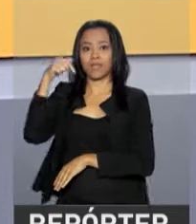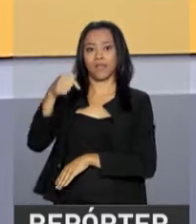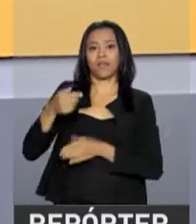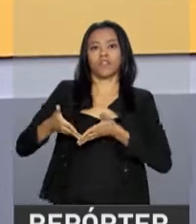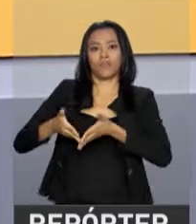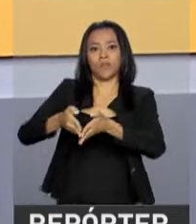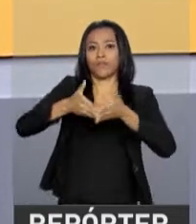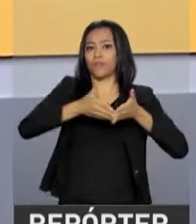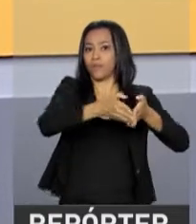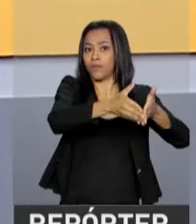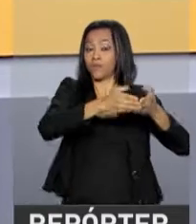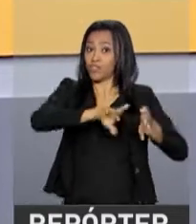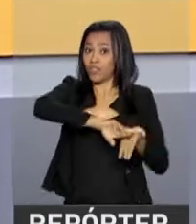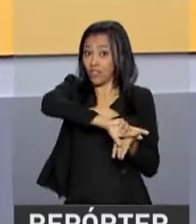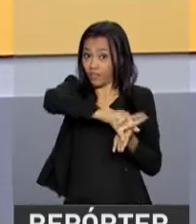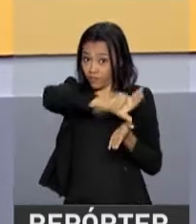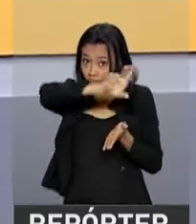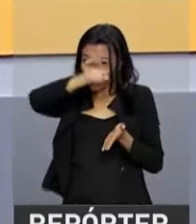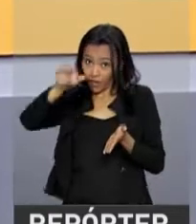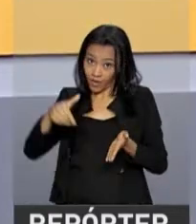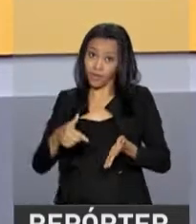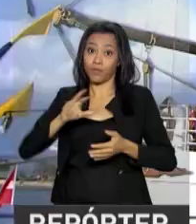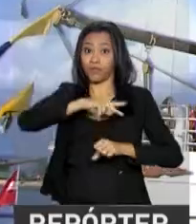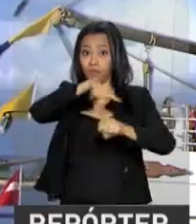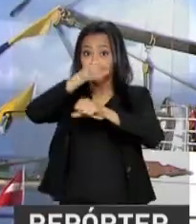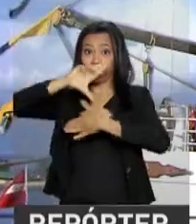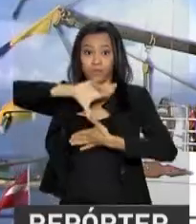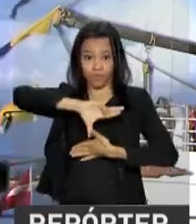das marinhas de países latino-americanos.